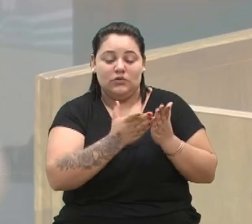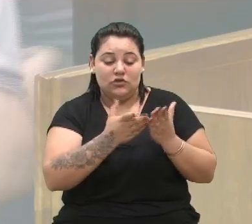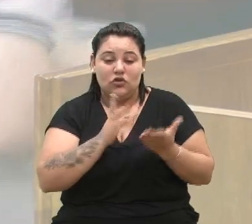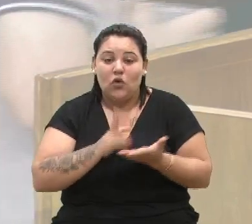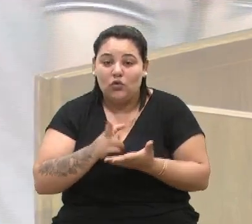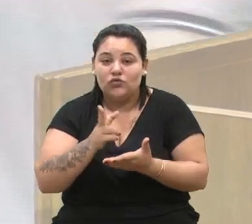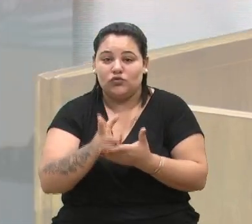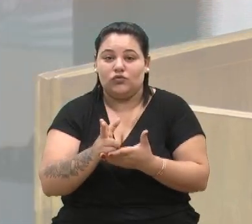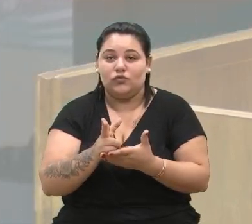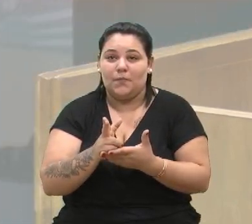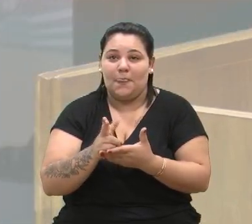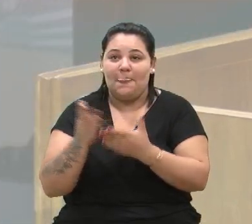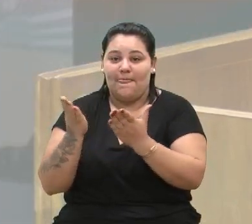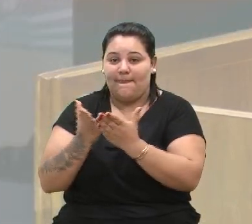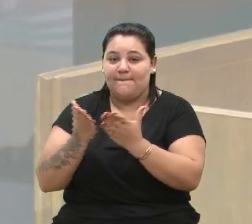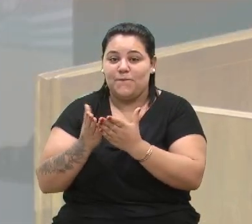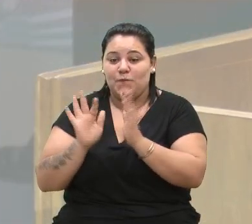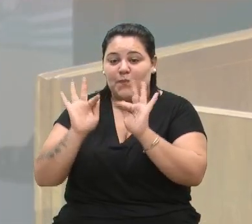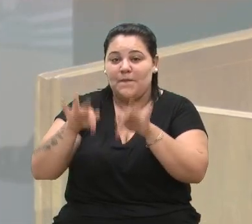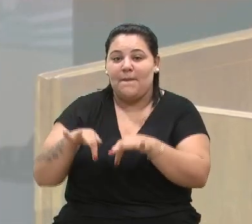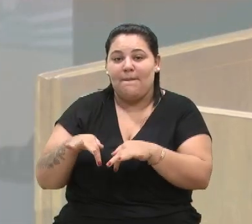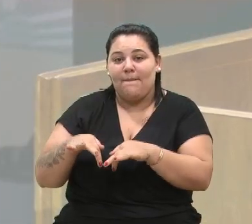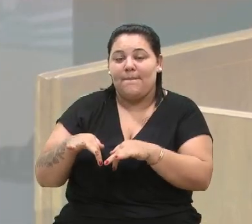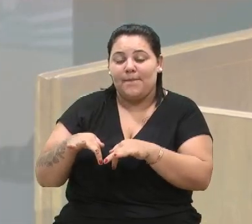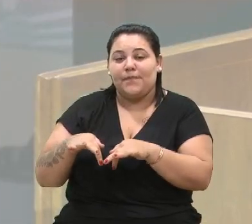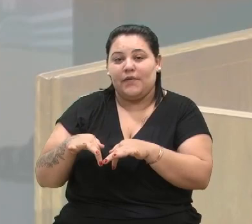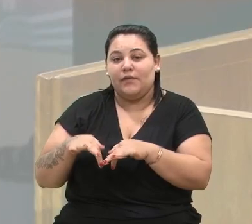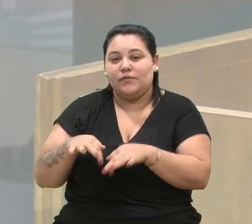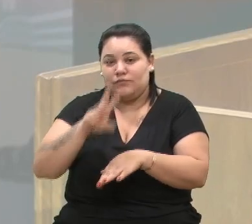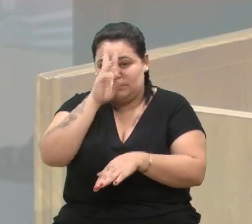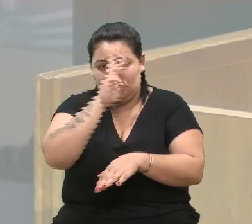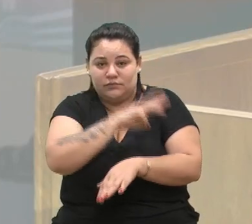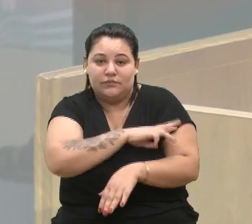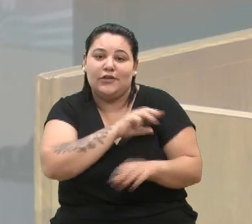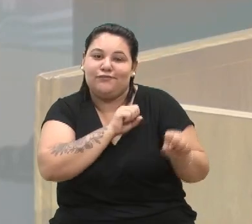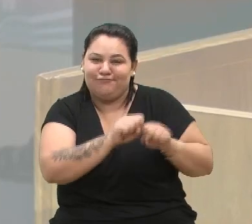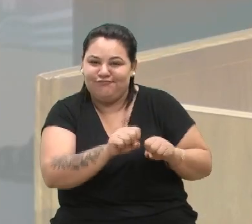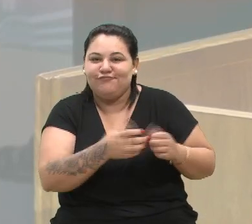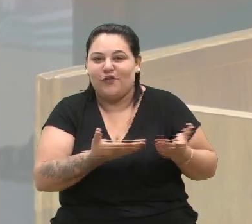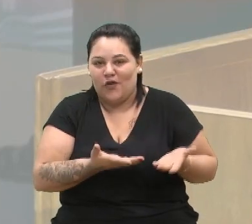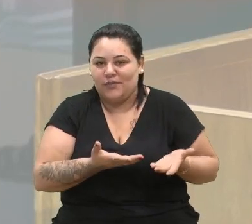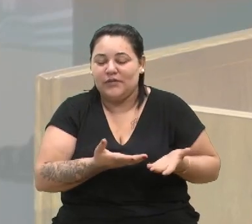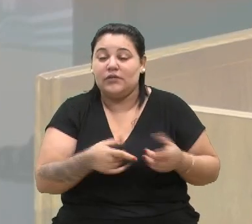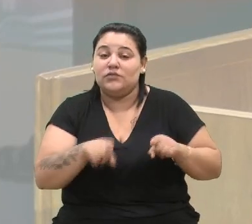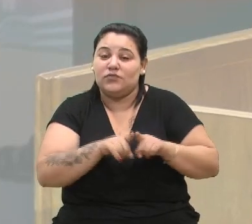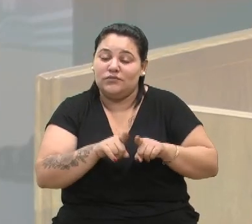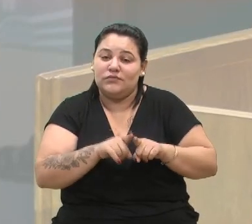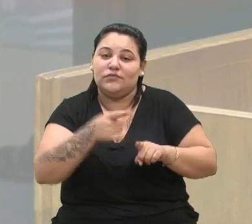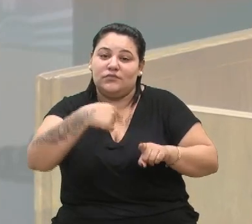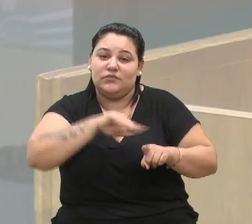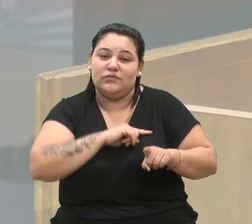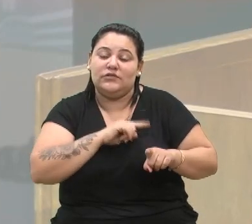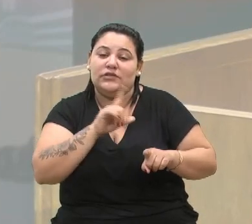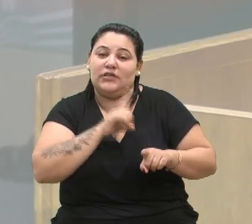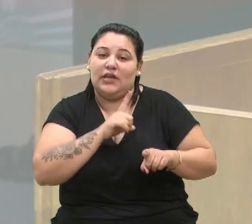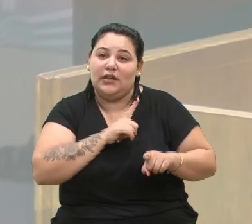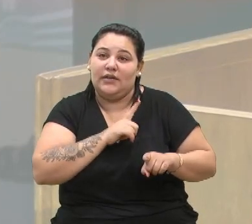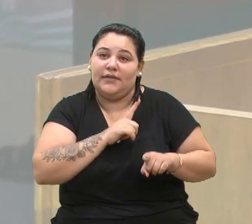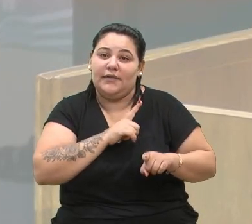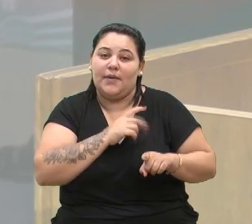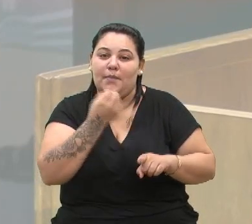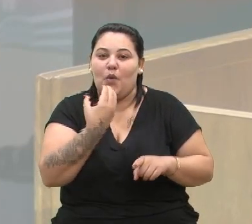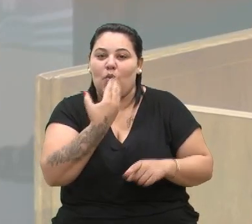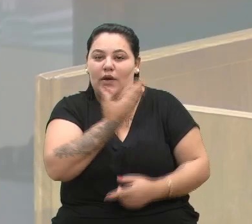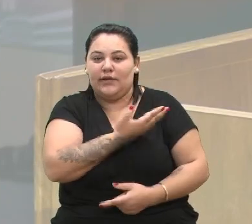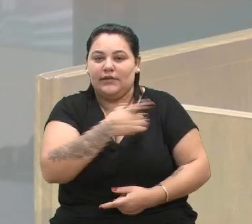continuem estudando e terminam e concluam pelo menos o ensino médio. Nós também temos a questão, bom, ali é